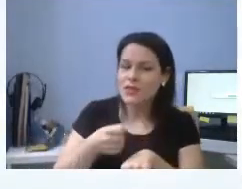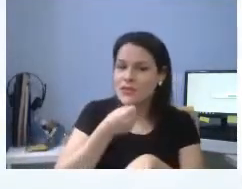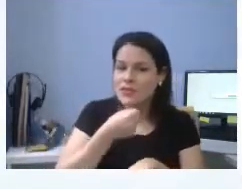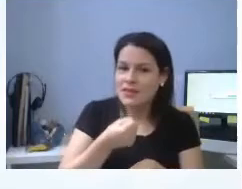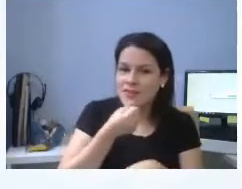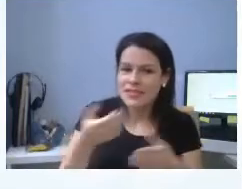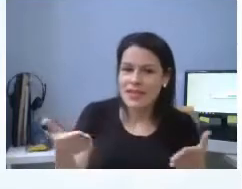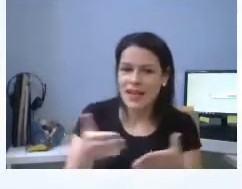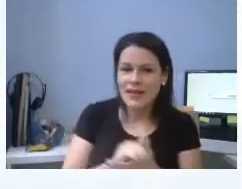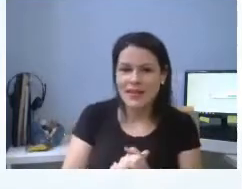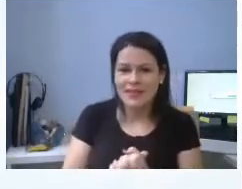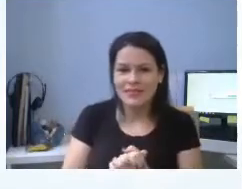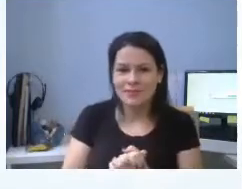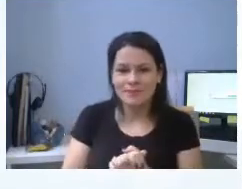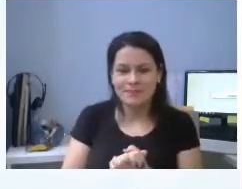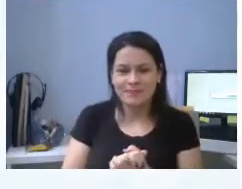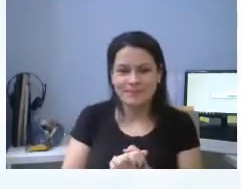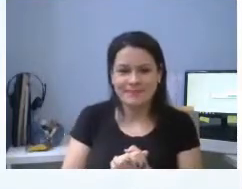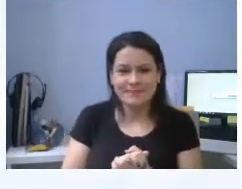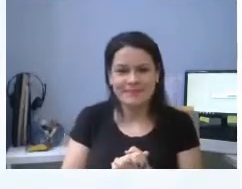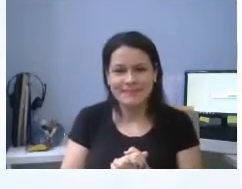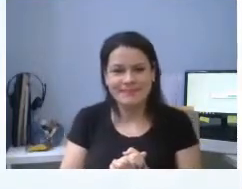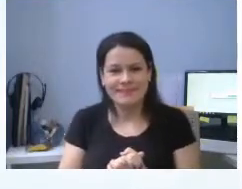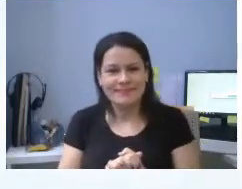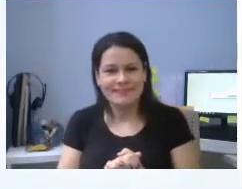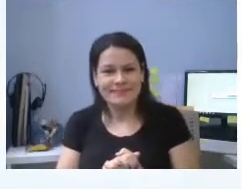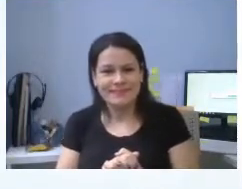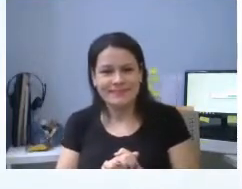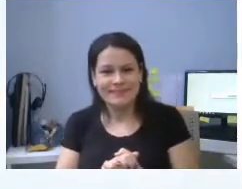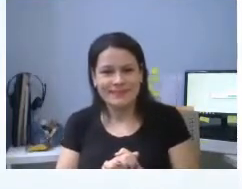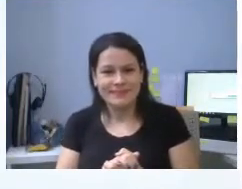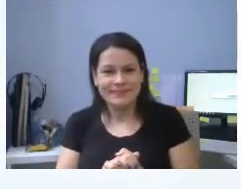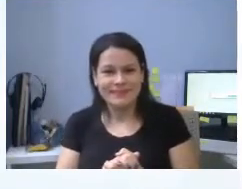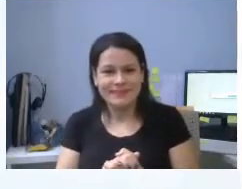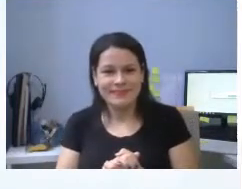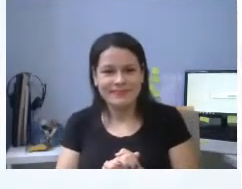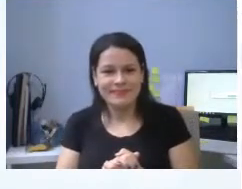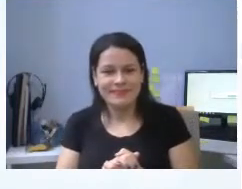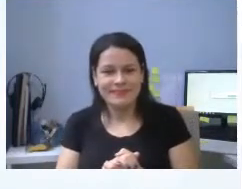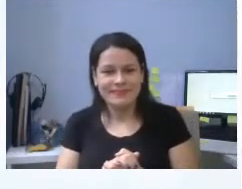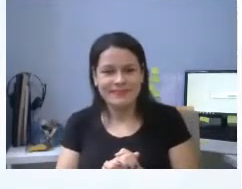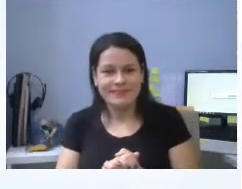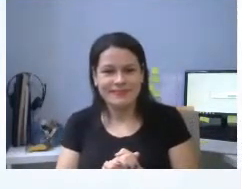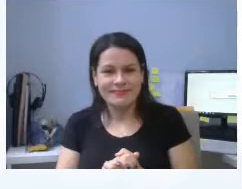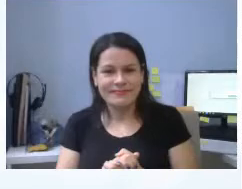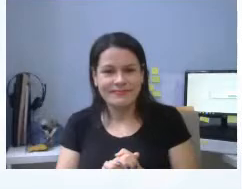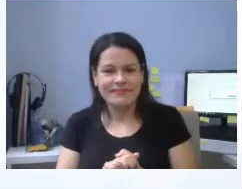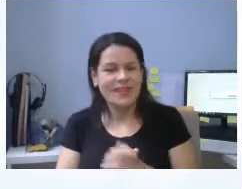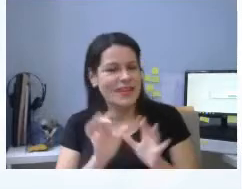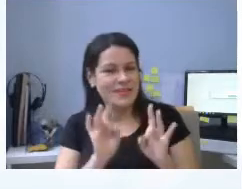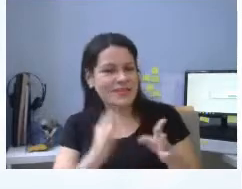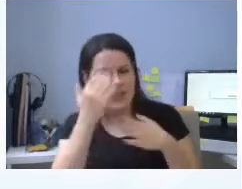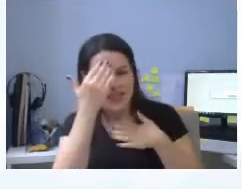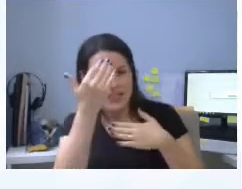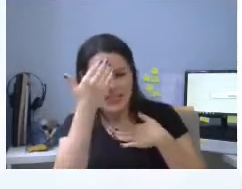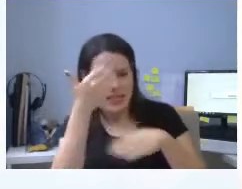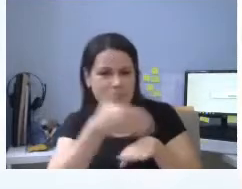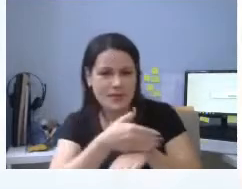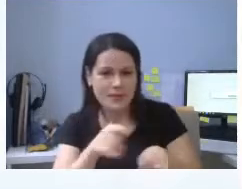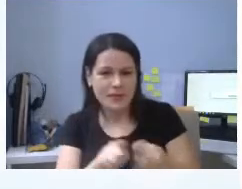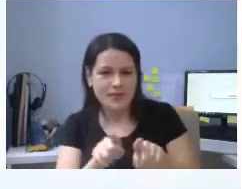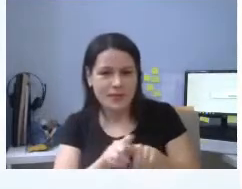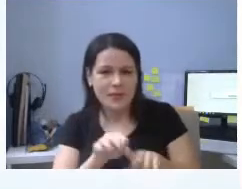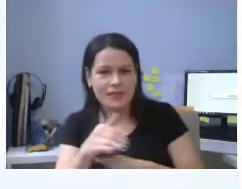com vocês. Eu agradeço. Doutor Alberto. Eu também. Eu só quero agradecer a presença do doutor